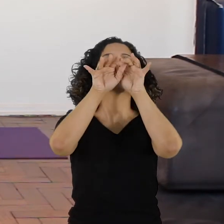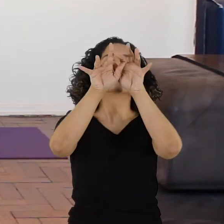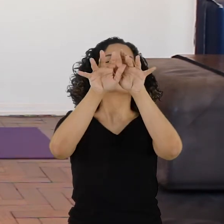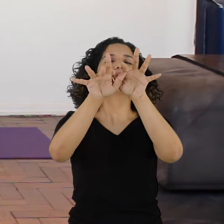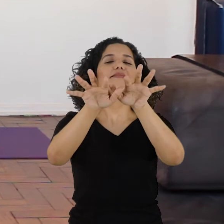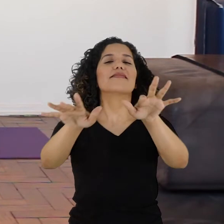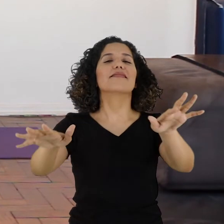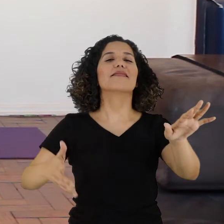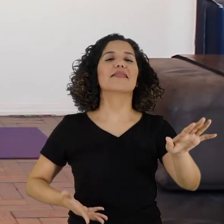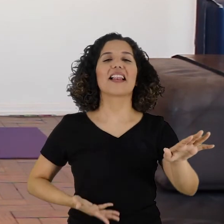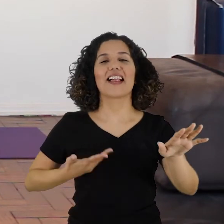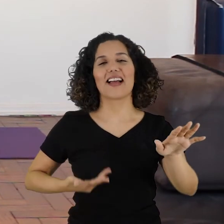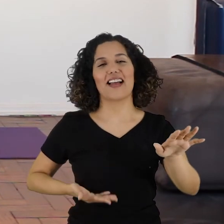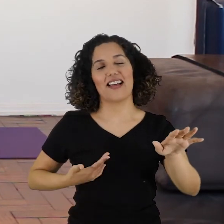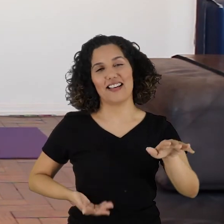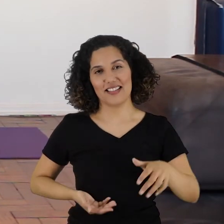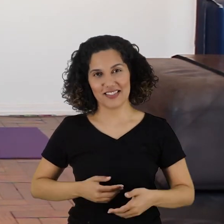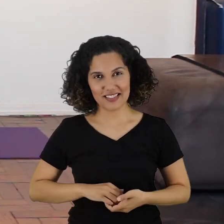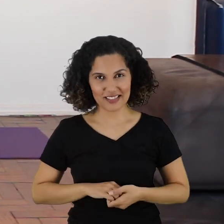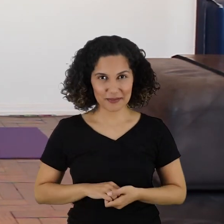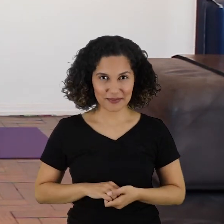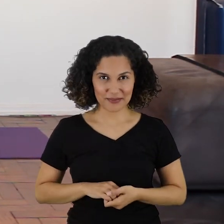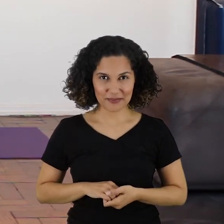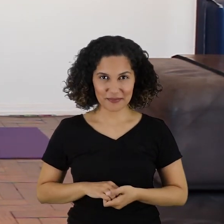Expira, vai se sentindo mais